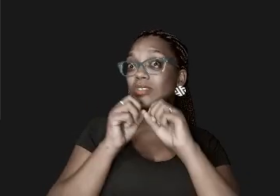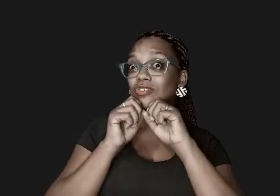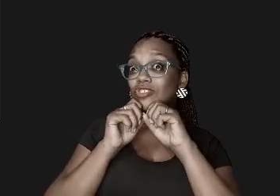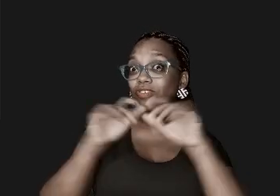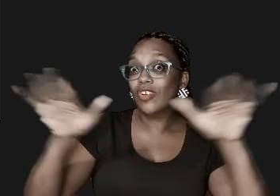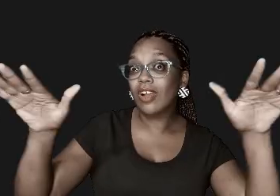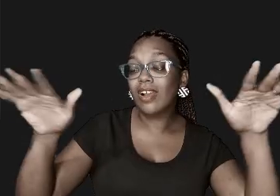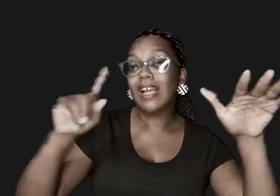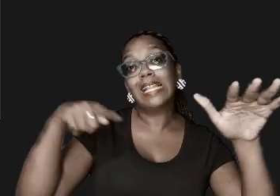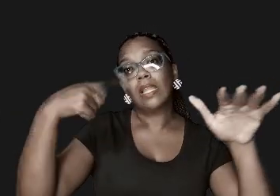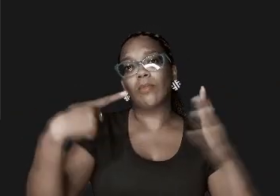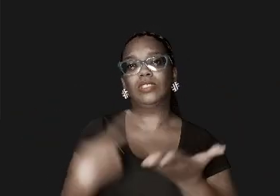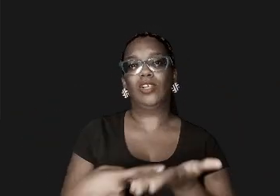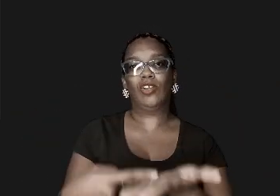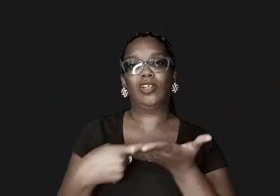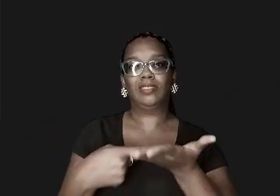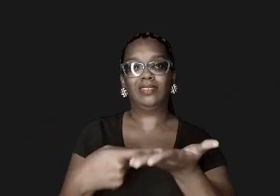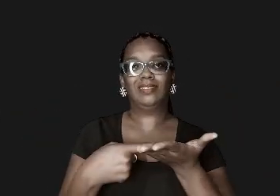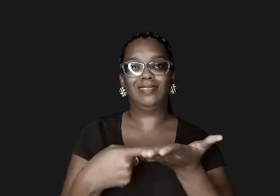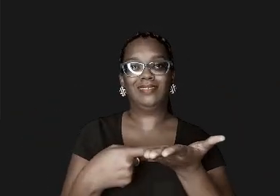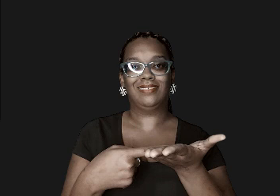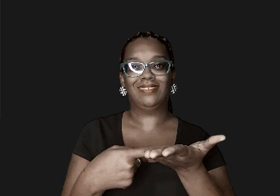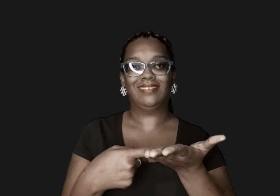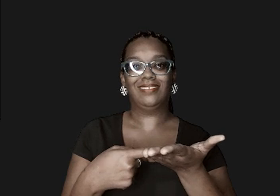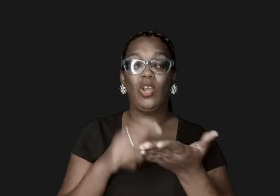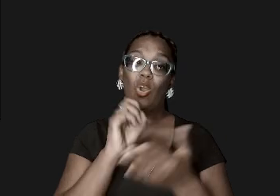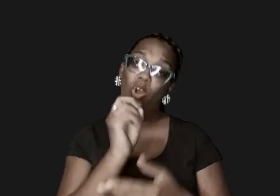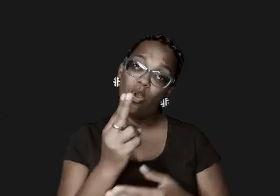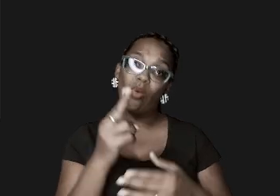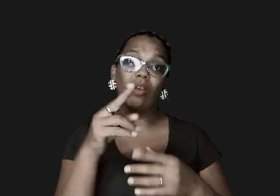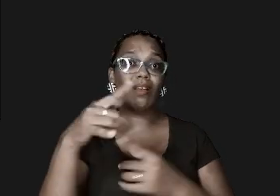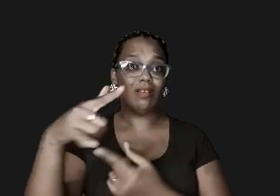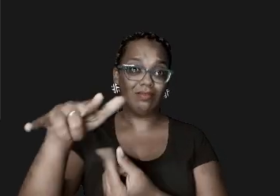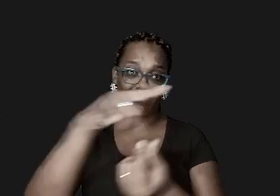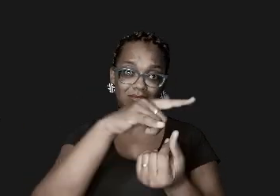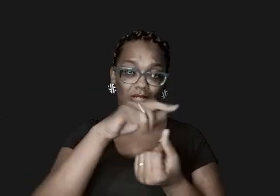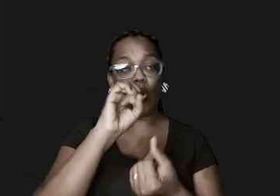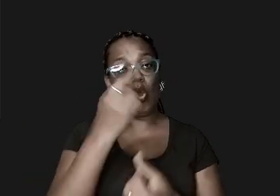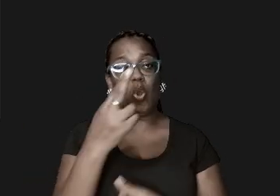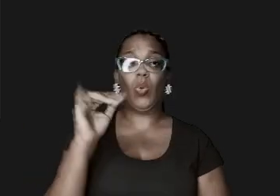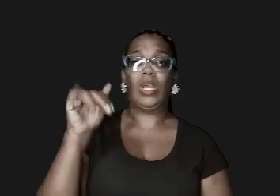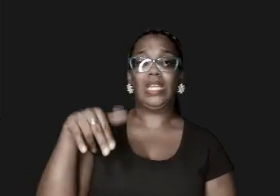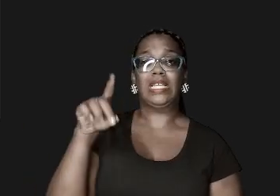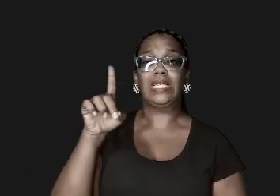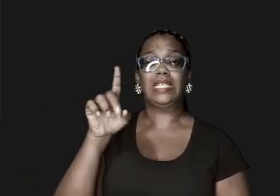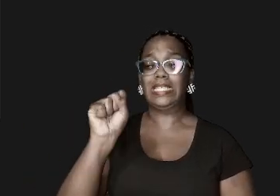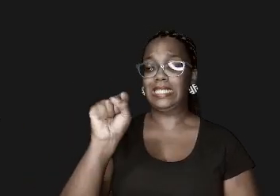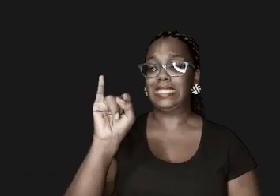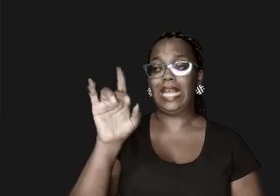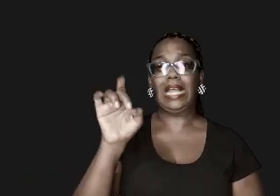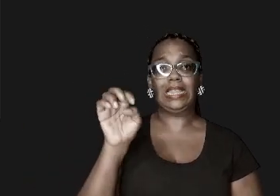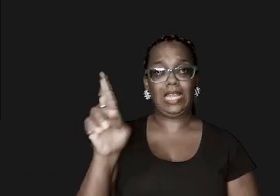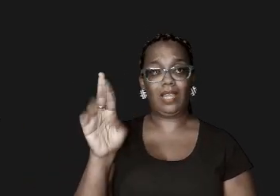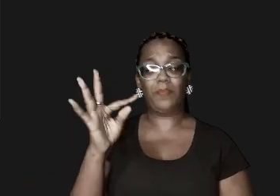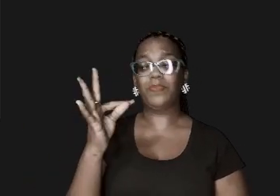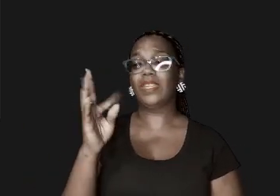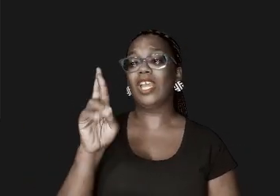gente teria um caso de ensaio entre ele porque primeiro ele julgavam a informação e depois negociar